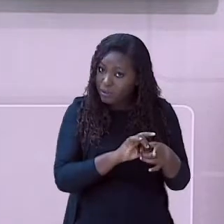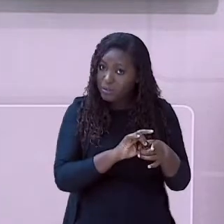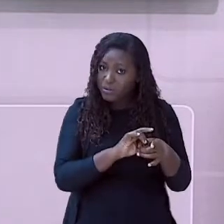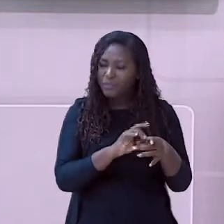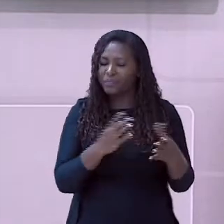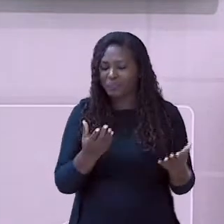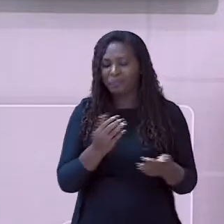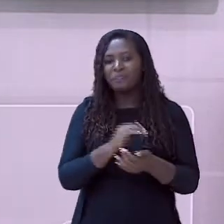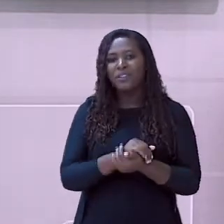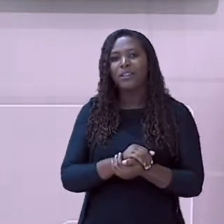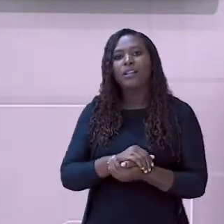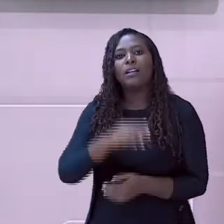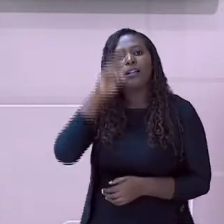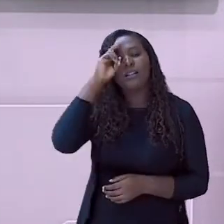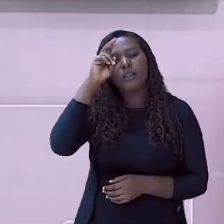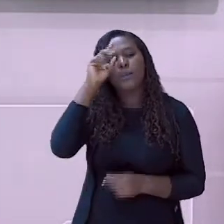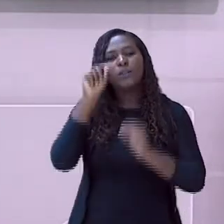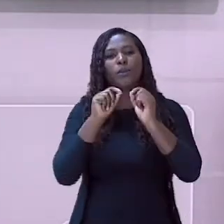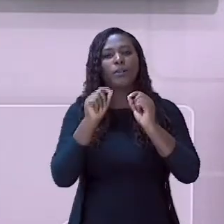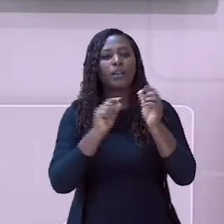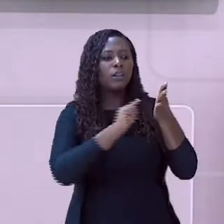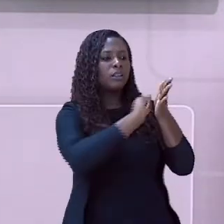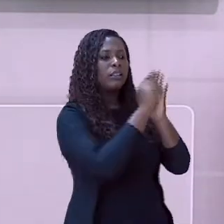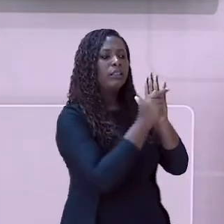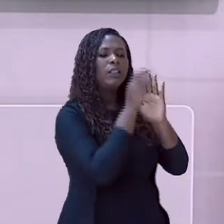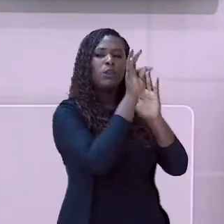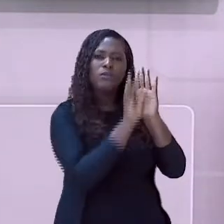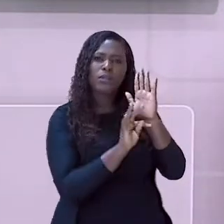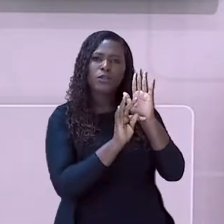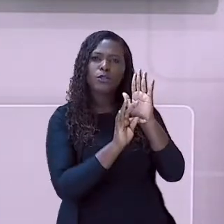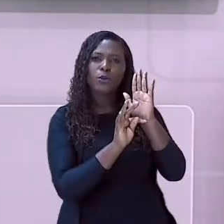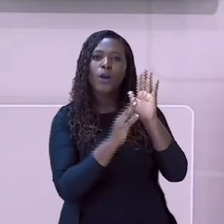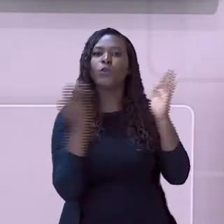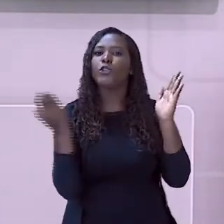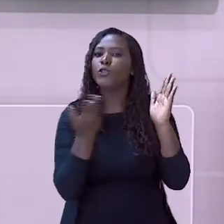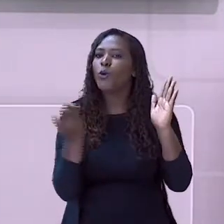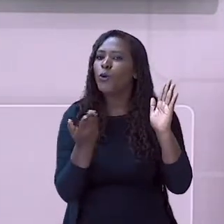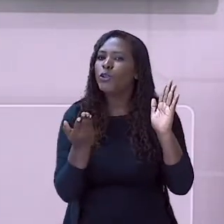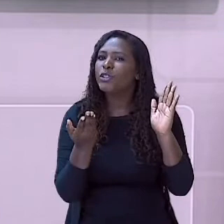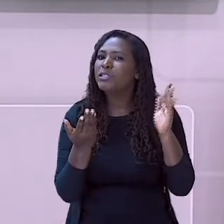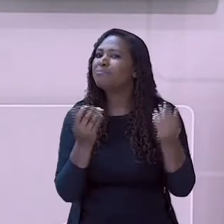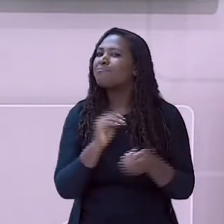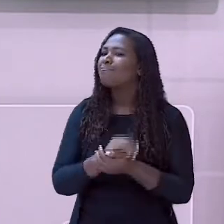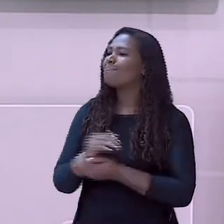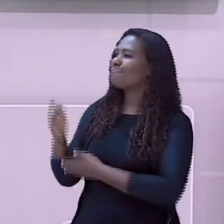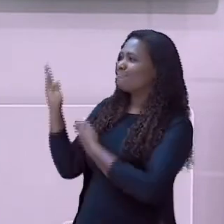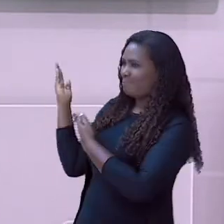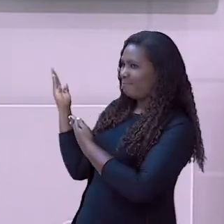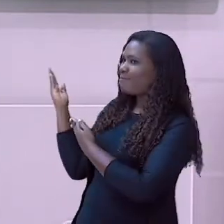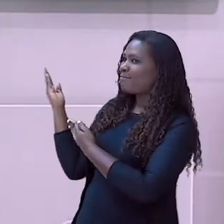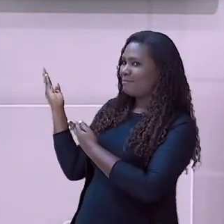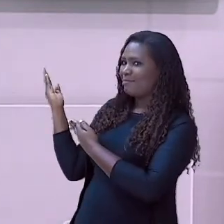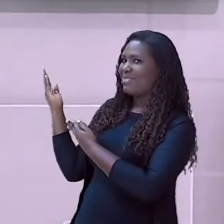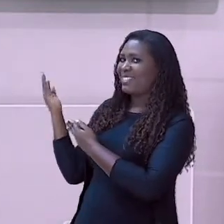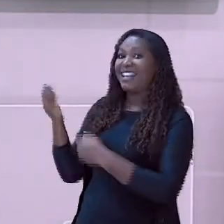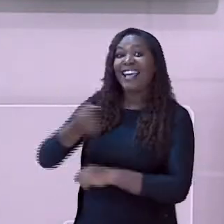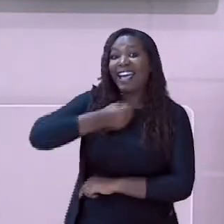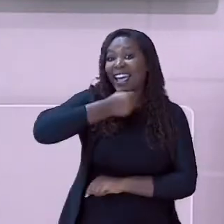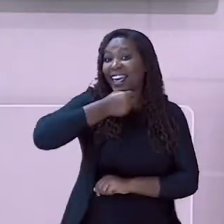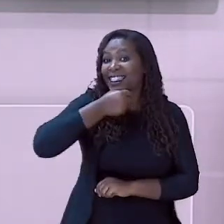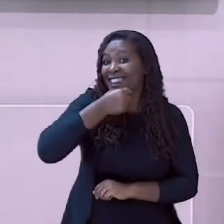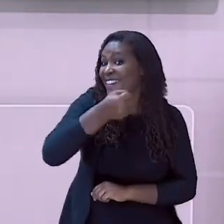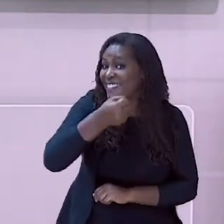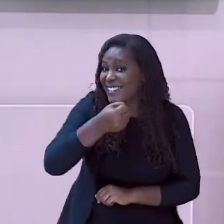gêneros textuais, vamos dar ênfase no nosso gênero textual de hoje? Hoje falaremos sobre